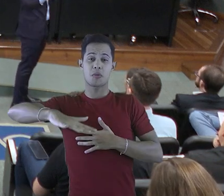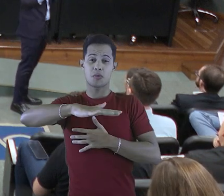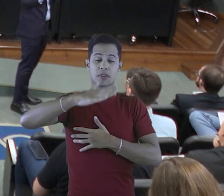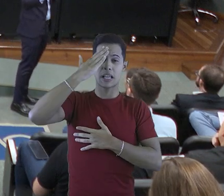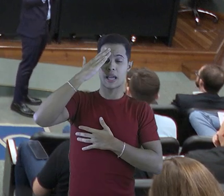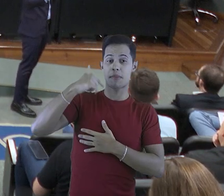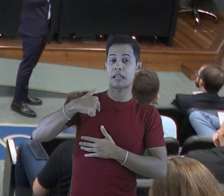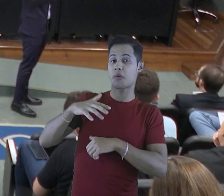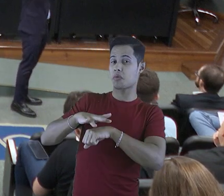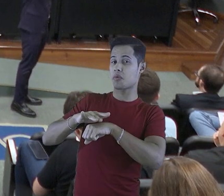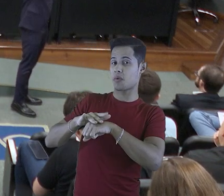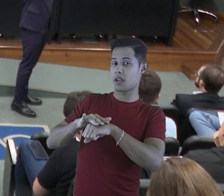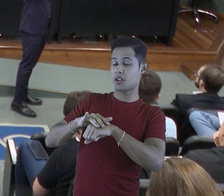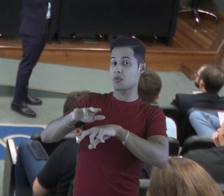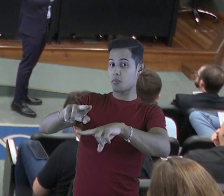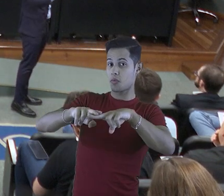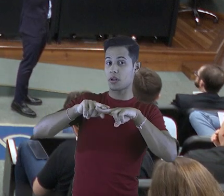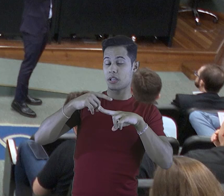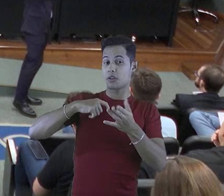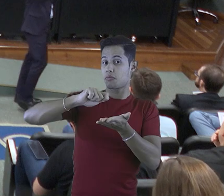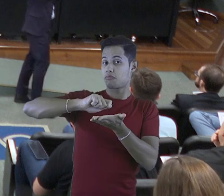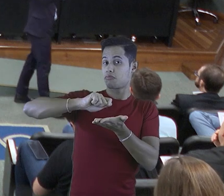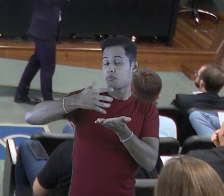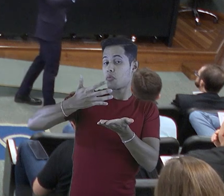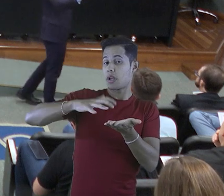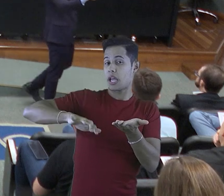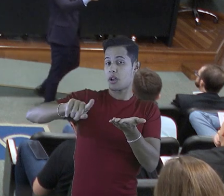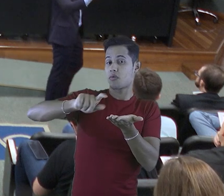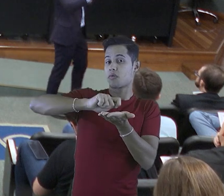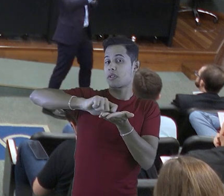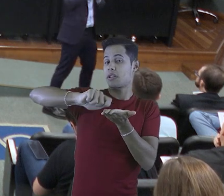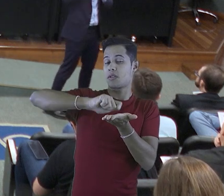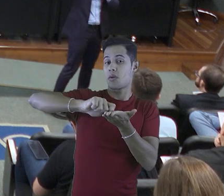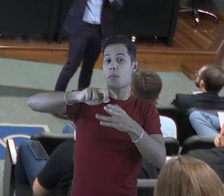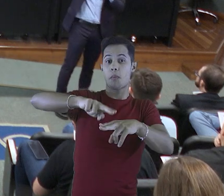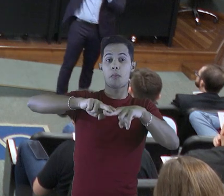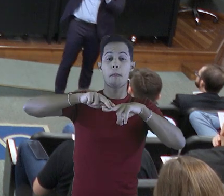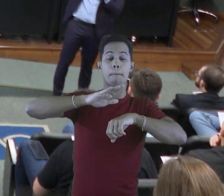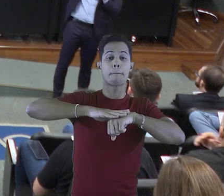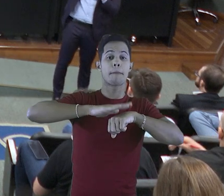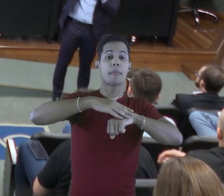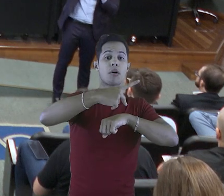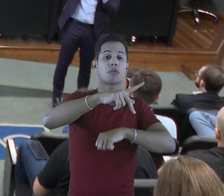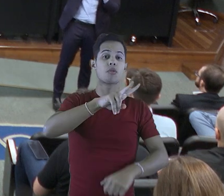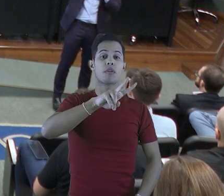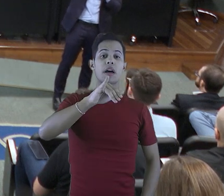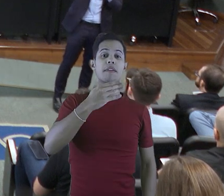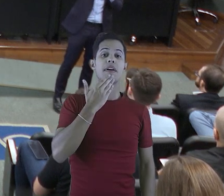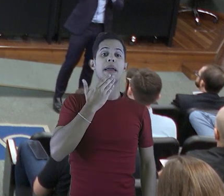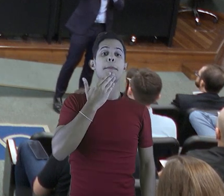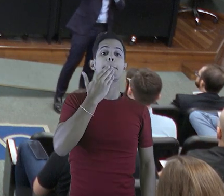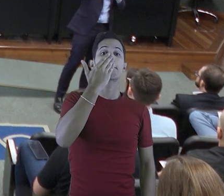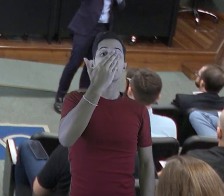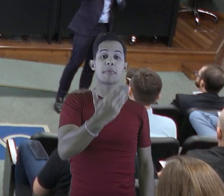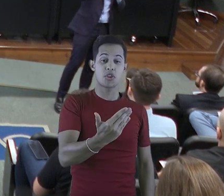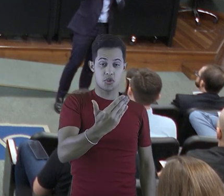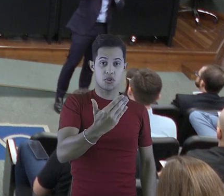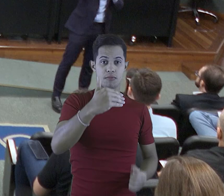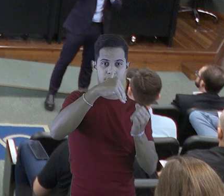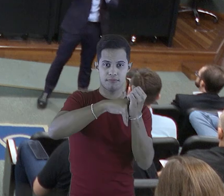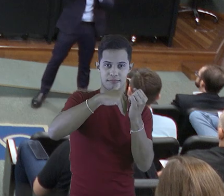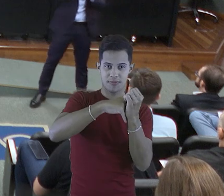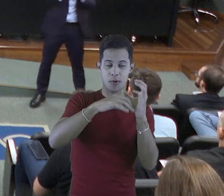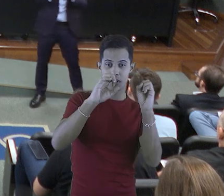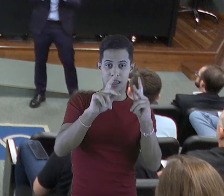tenho isso. Então, eu quero que você grife. Bom, daí tudo bem. Aí você vai pedir o sigilo. Mas, caso contrário,